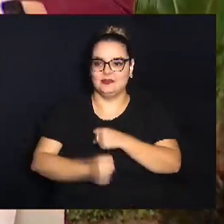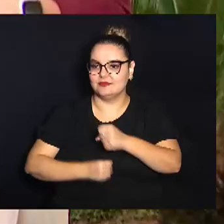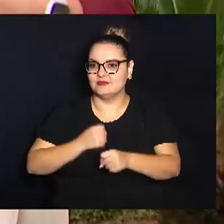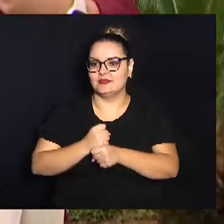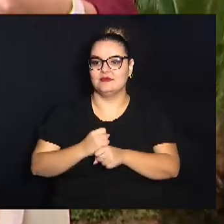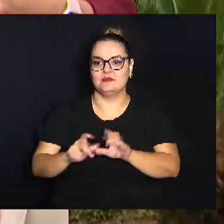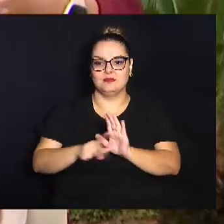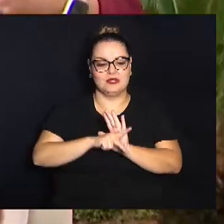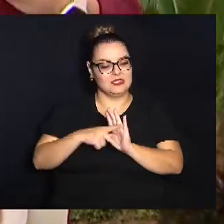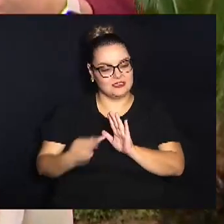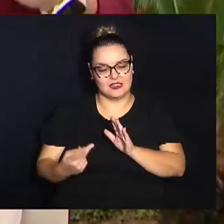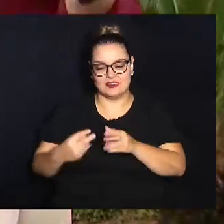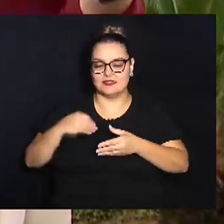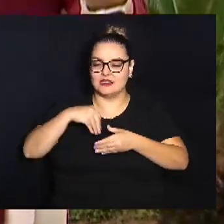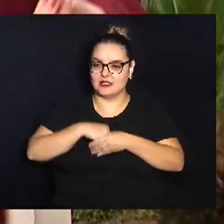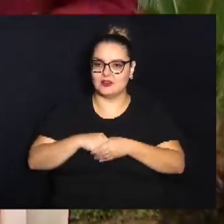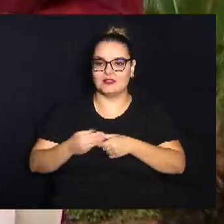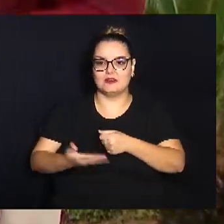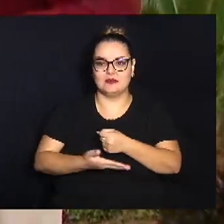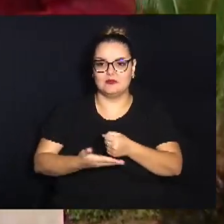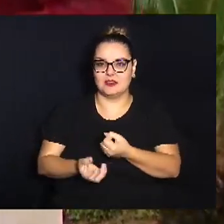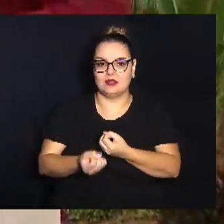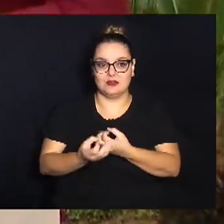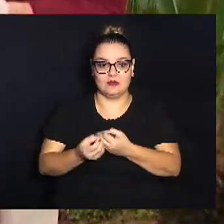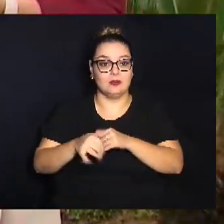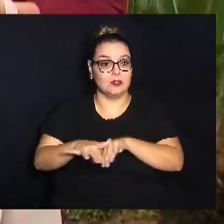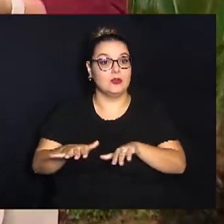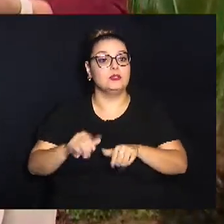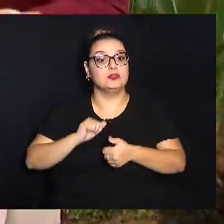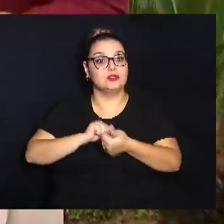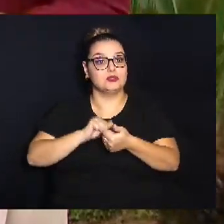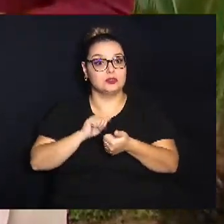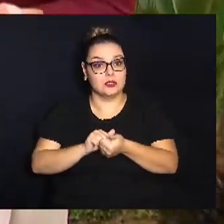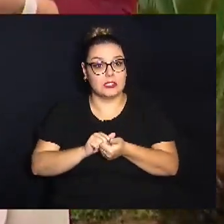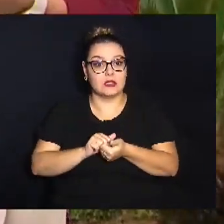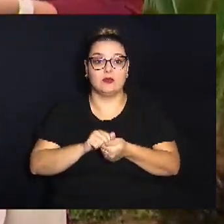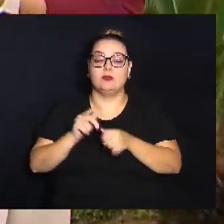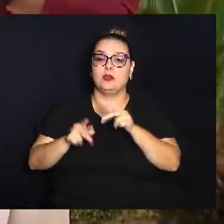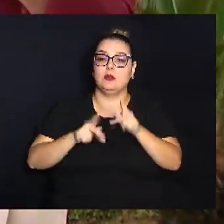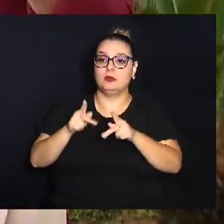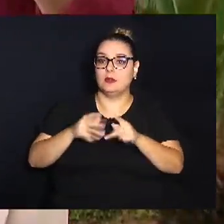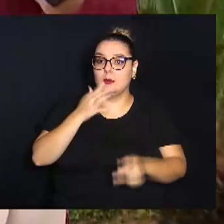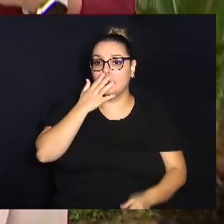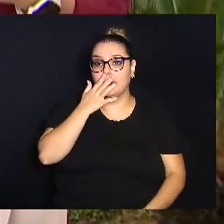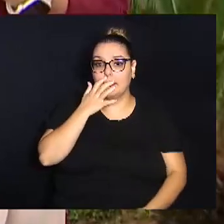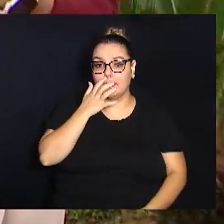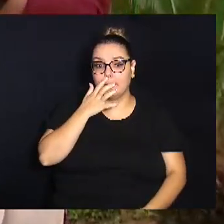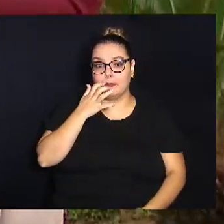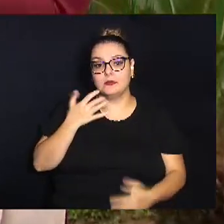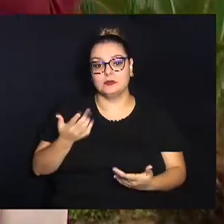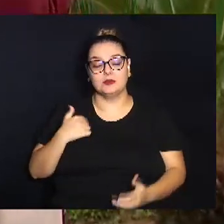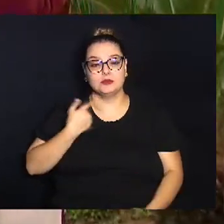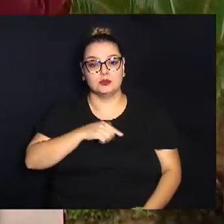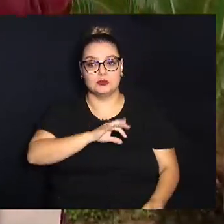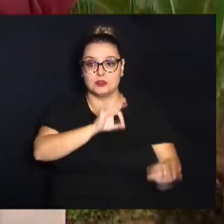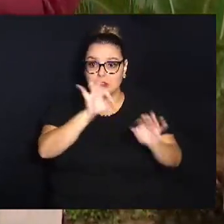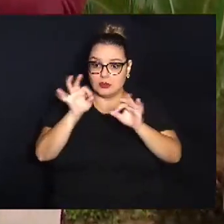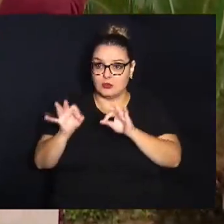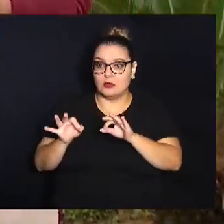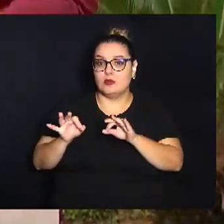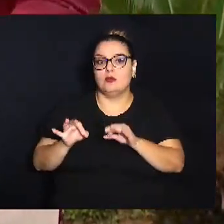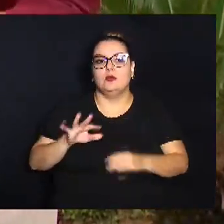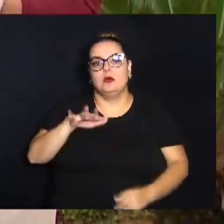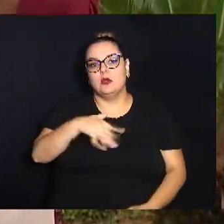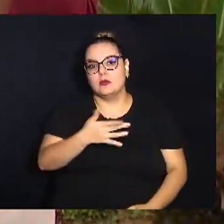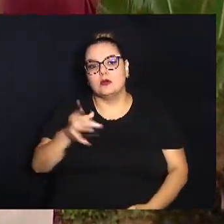DNA, né? A gente sempre passar muita informação de qualidade para a população. Então, a gente vai acompanhando até o calendário dos